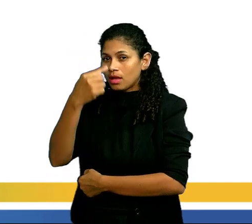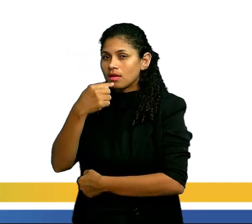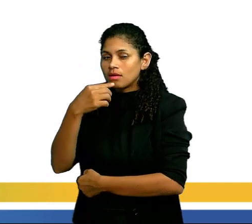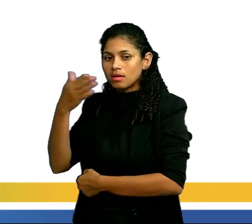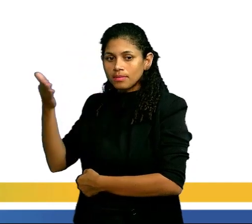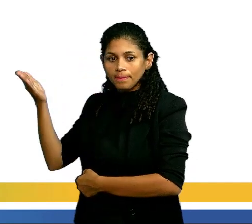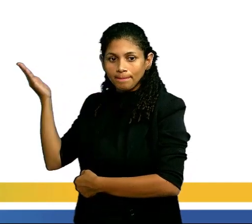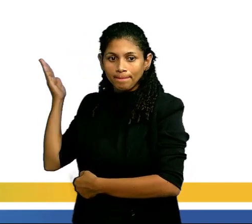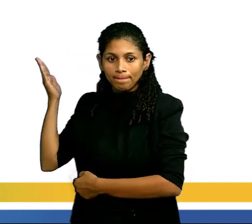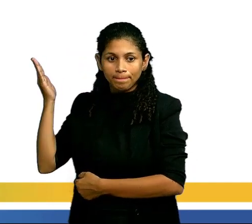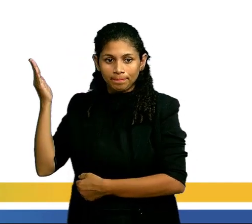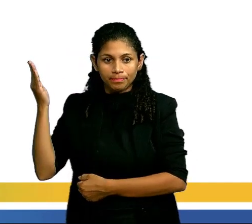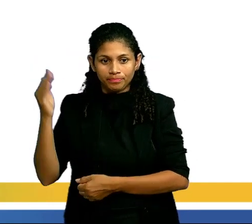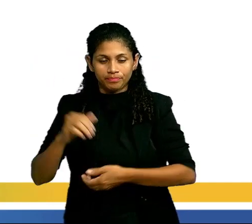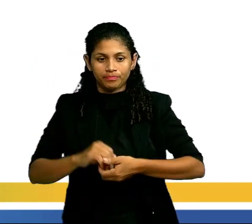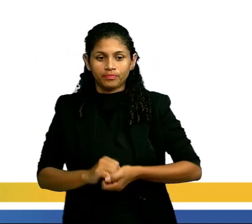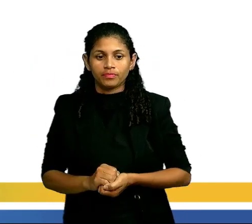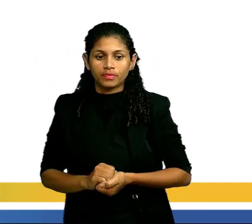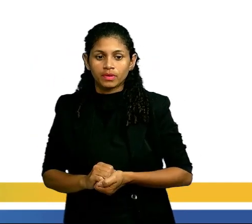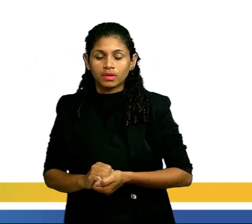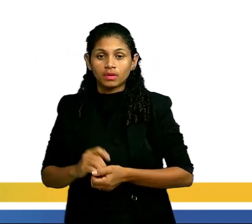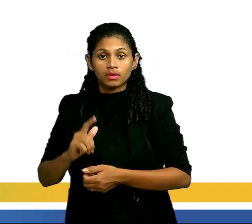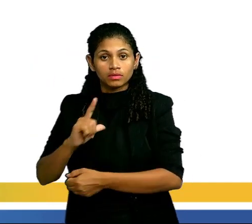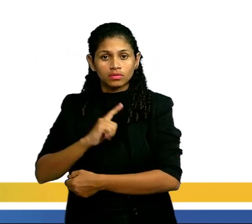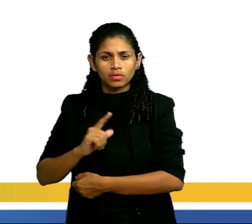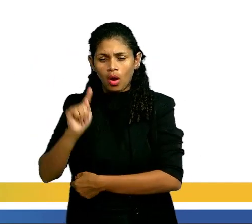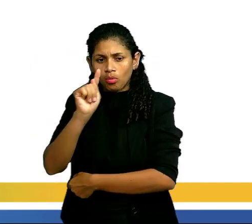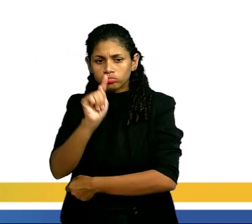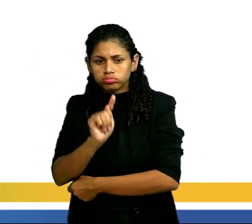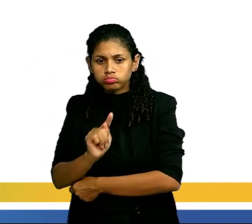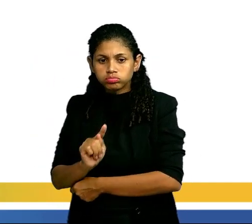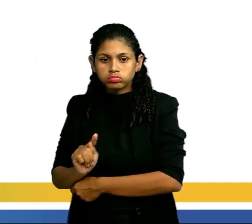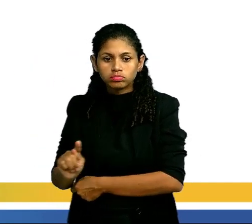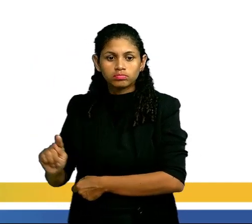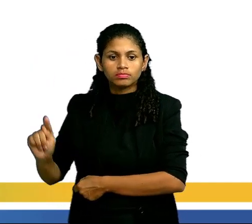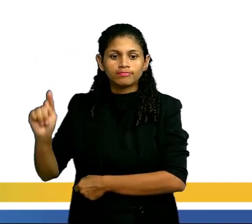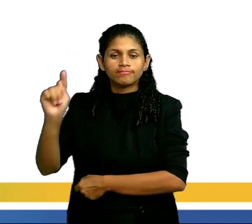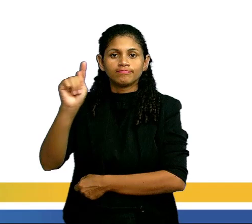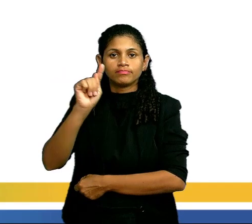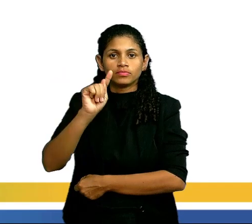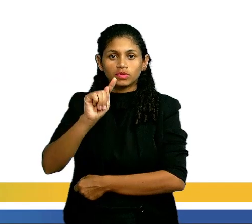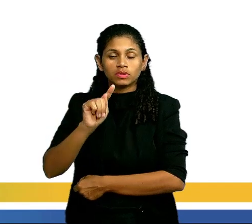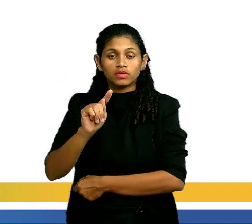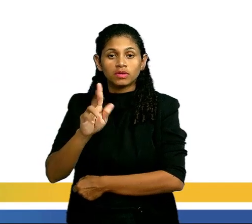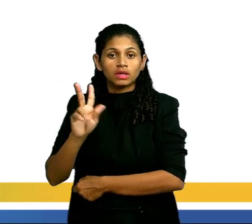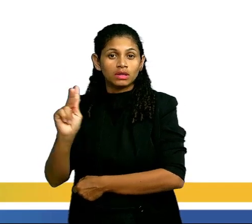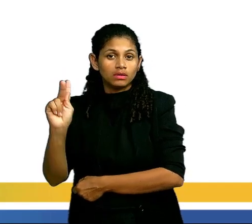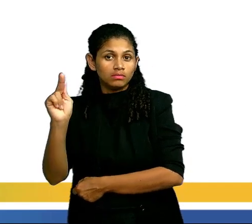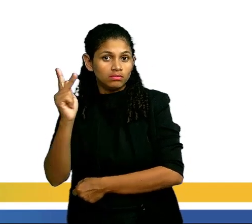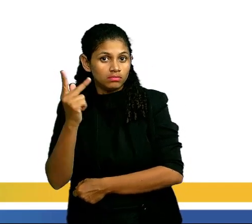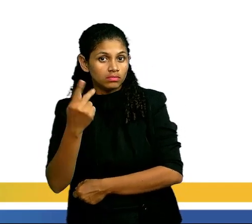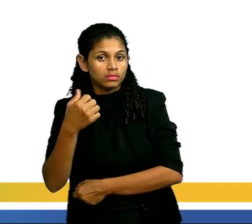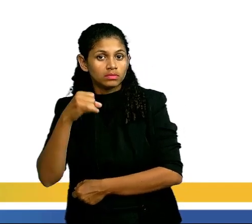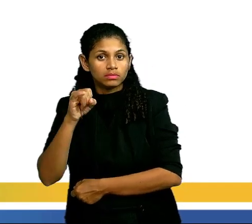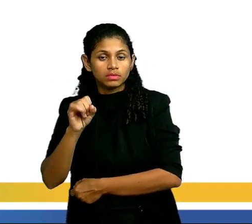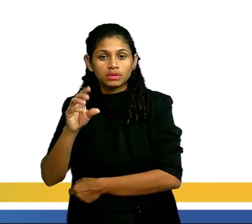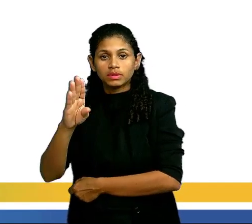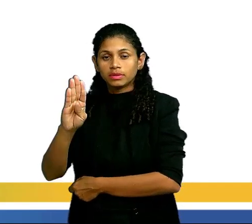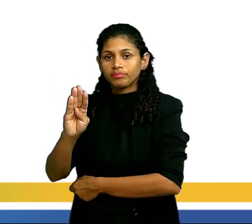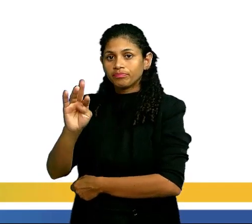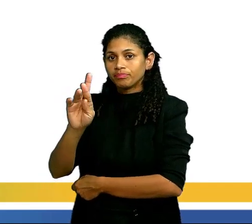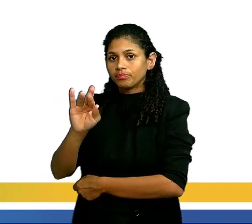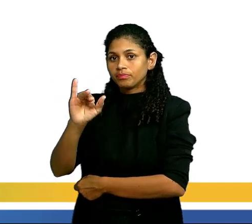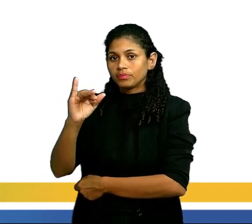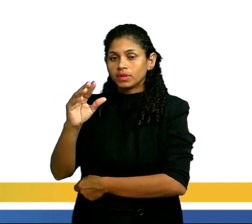esse encadeamento ele vai trazer para a gente alguns orbitais que nós vamos falar um pouquinho sobre hibridização, que é a maneira do átomo do